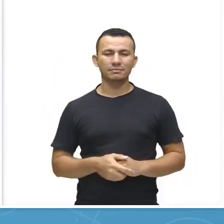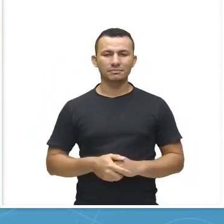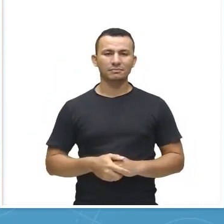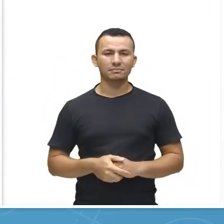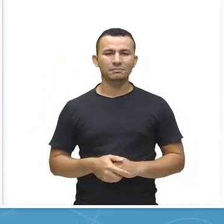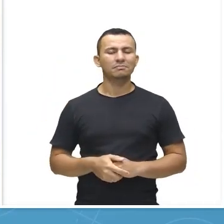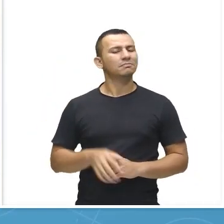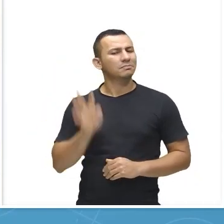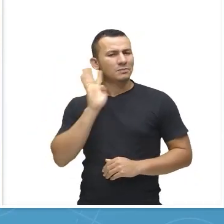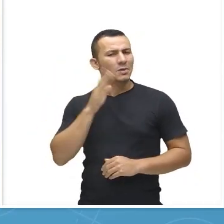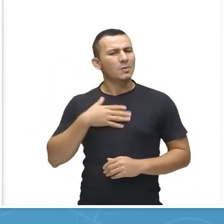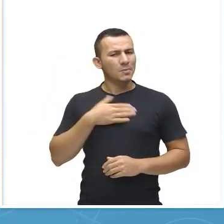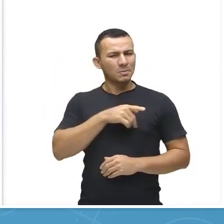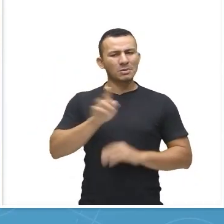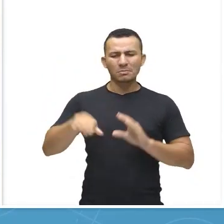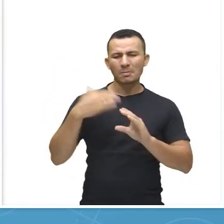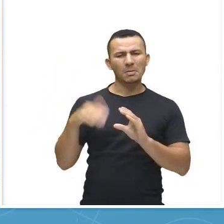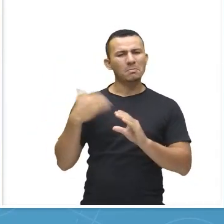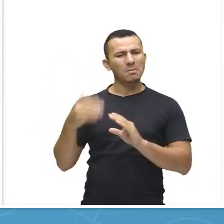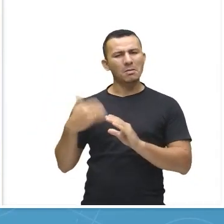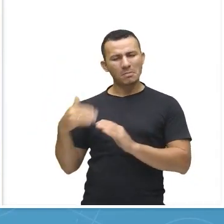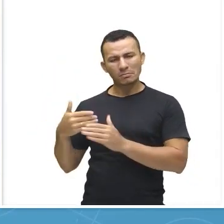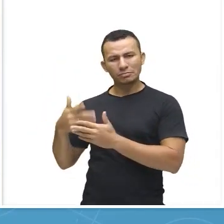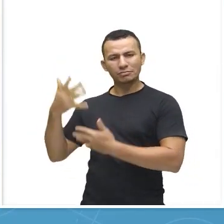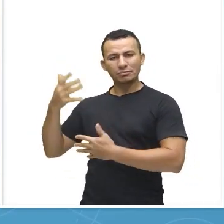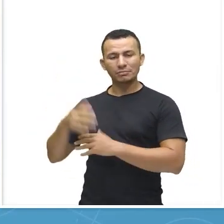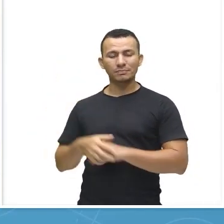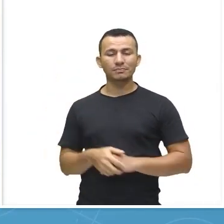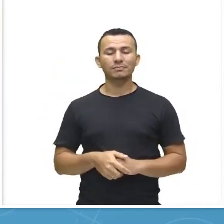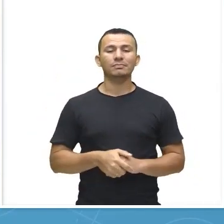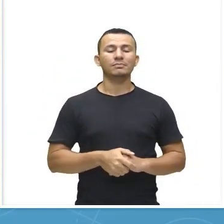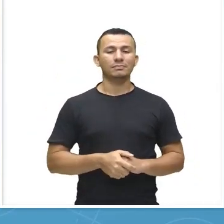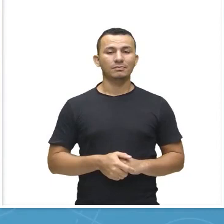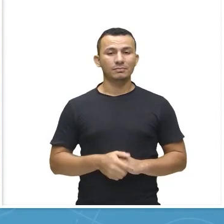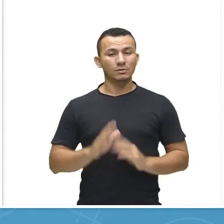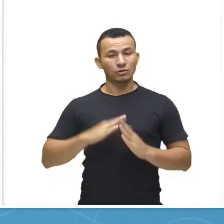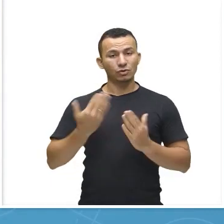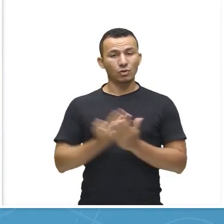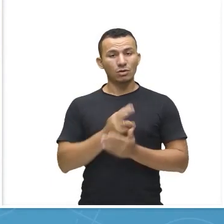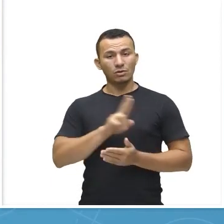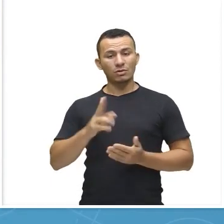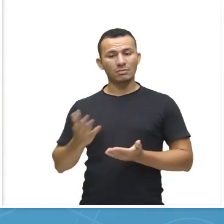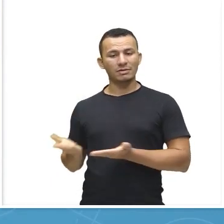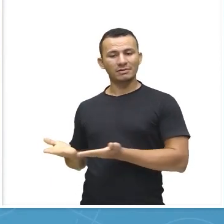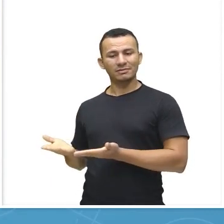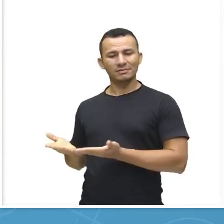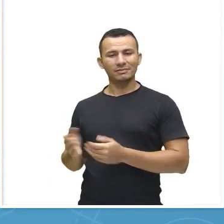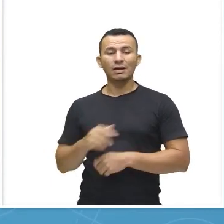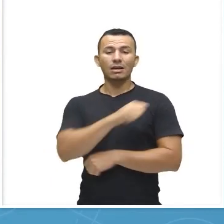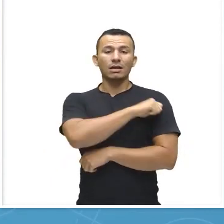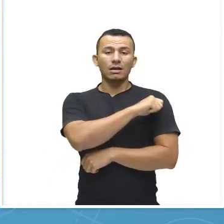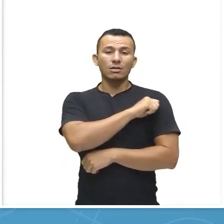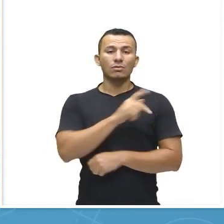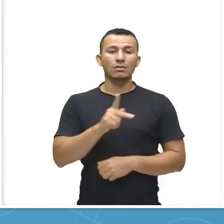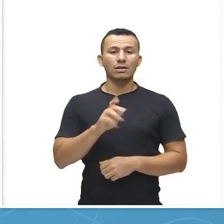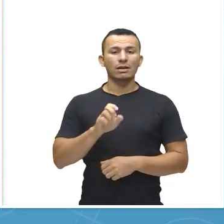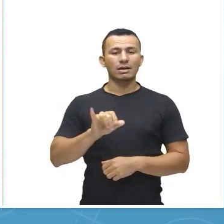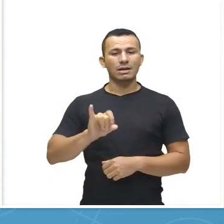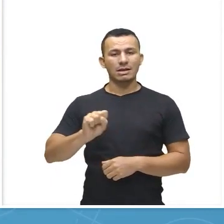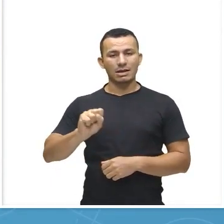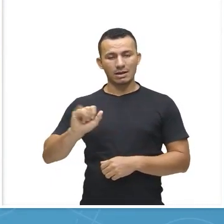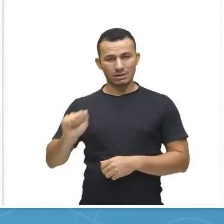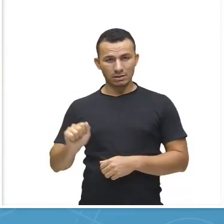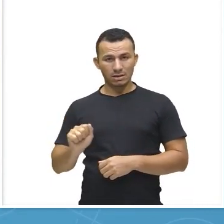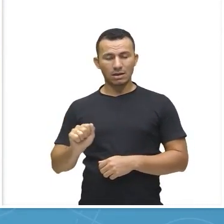voltando aí participando, né? Da Escola Estadual Coronel Fiuza, Kézia Emanuele Almeida dos Anjos, lá